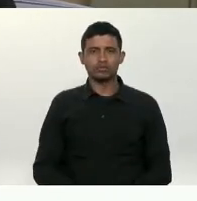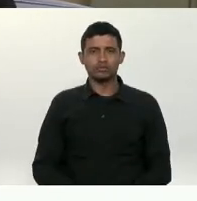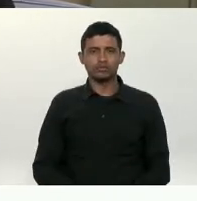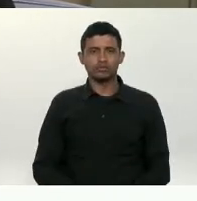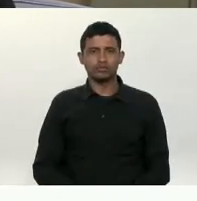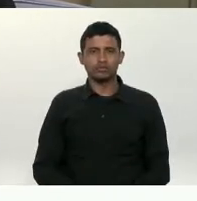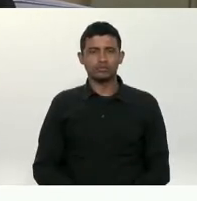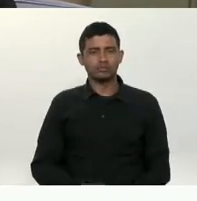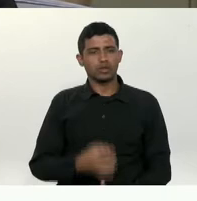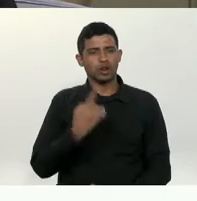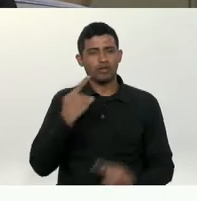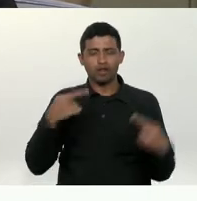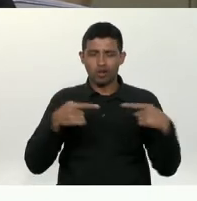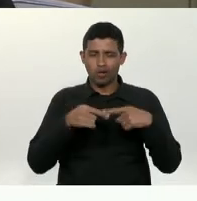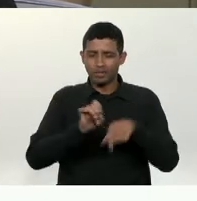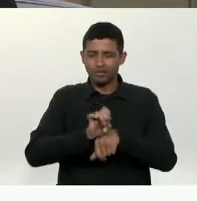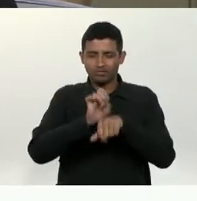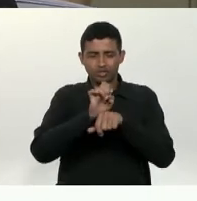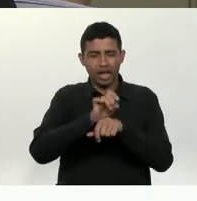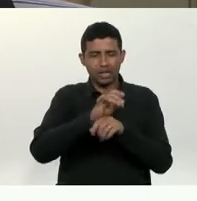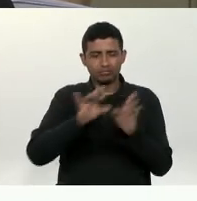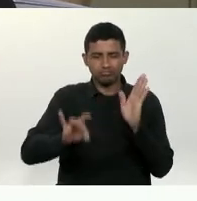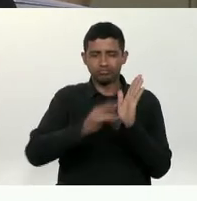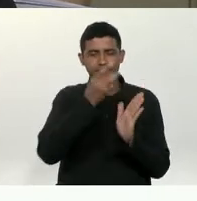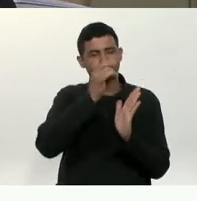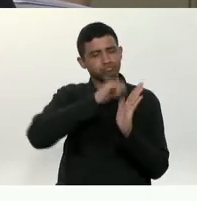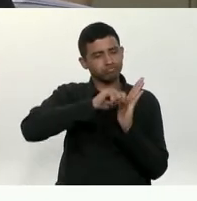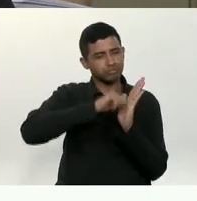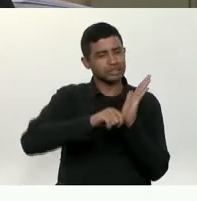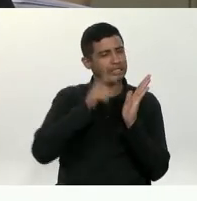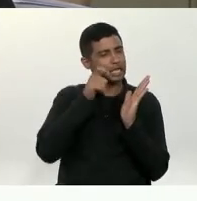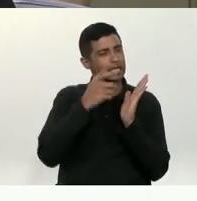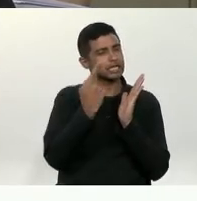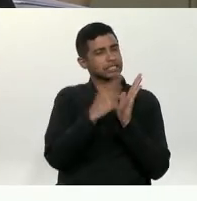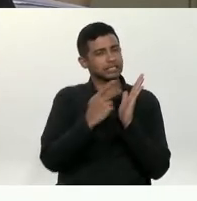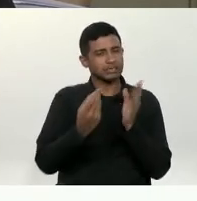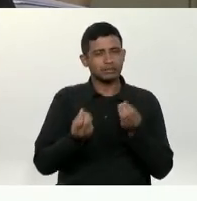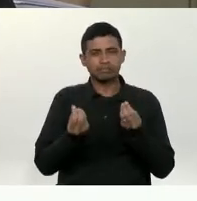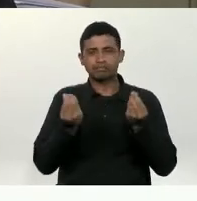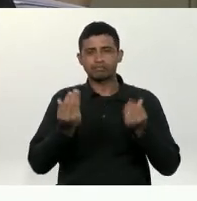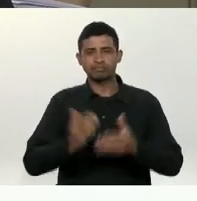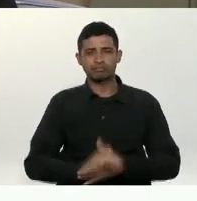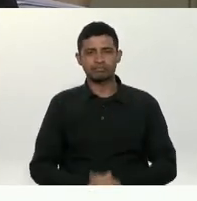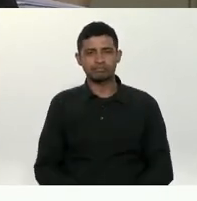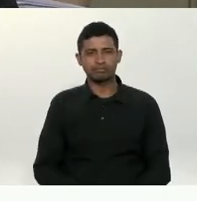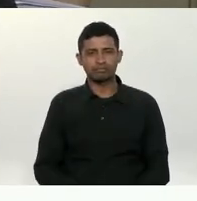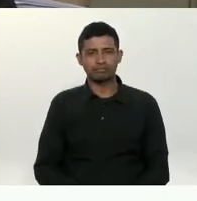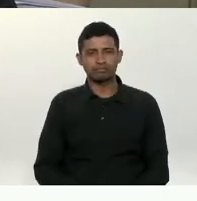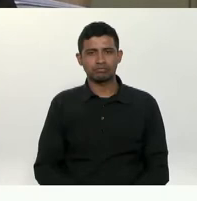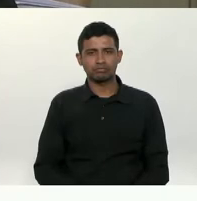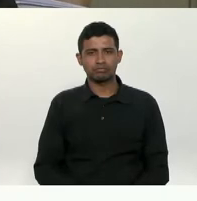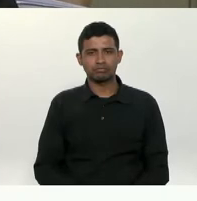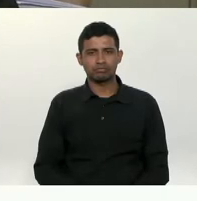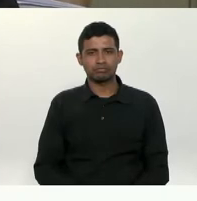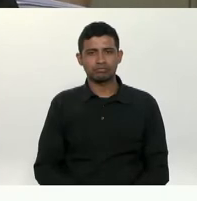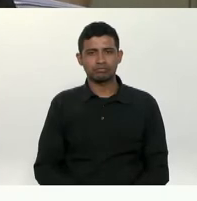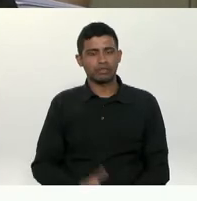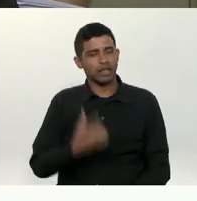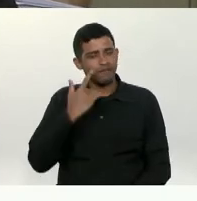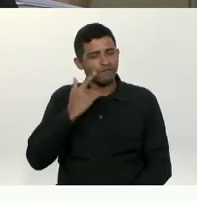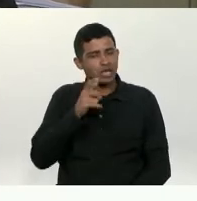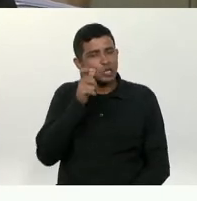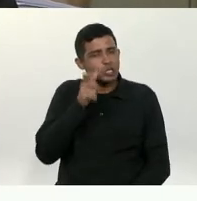Estado assinando a partir do seu interesse secundário, não seria em defesa do interesse público,